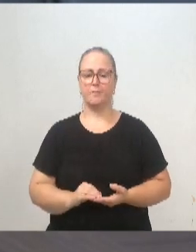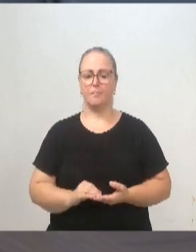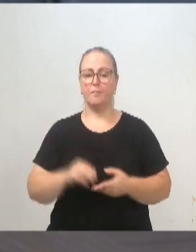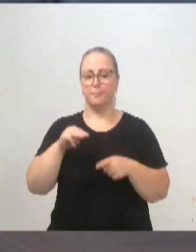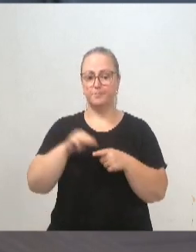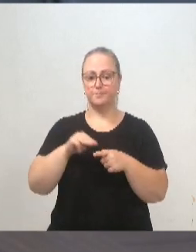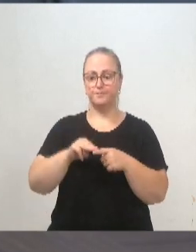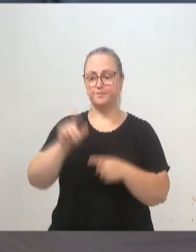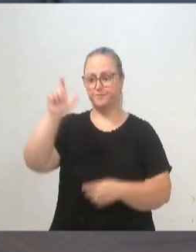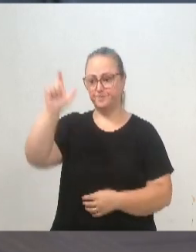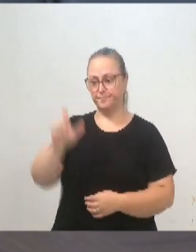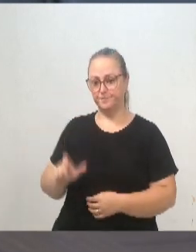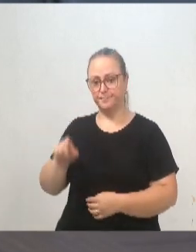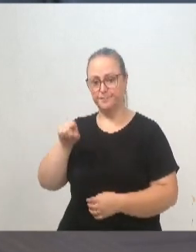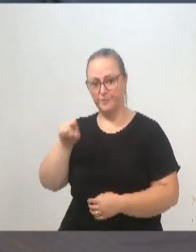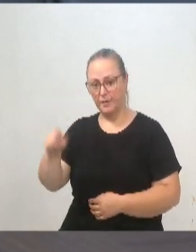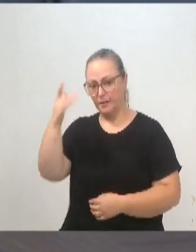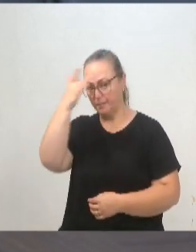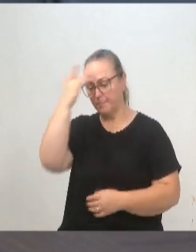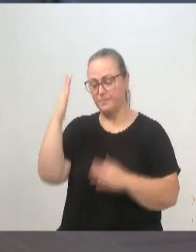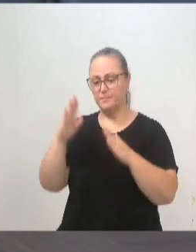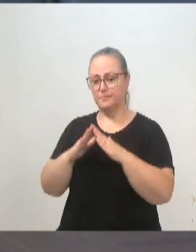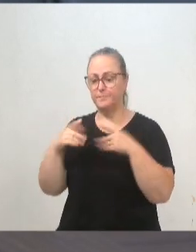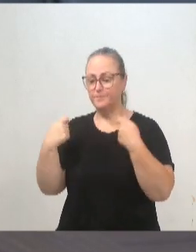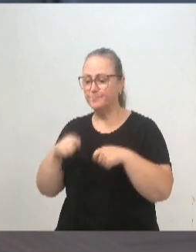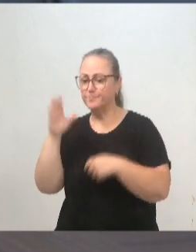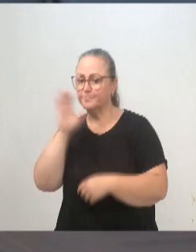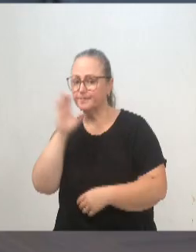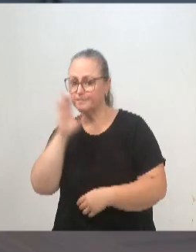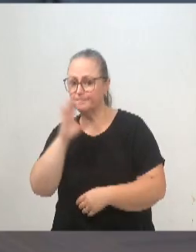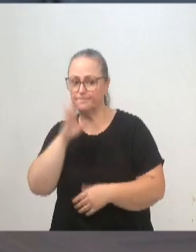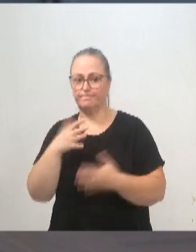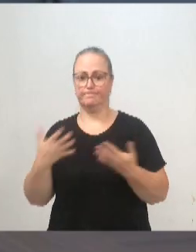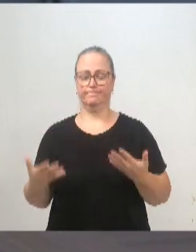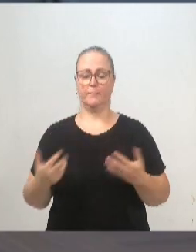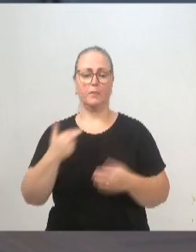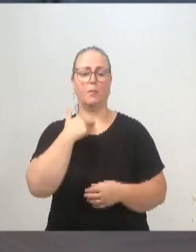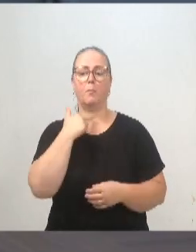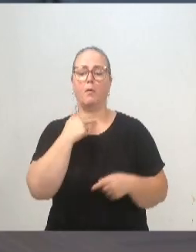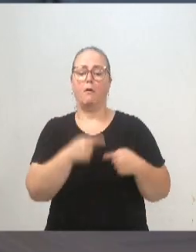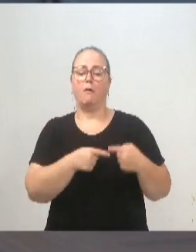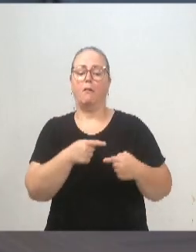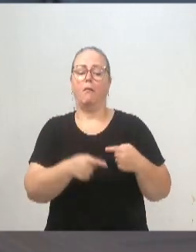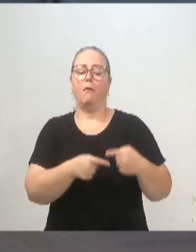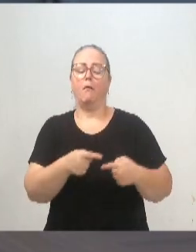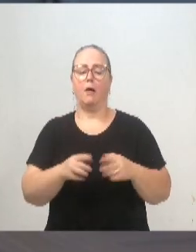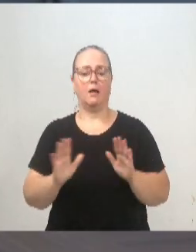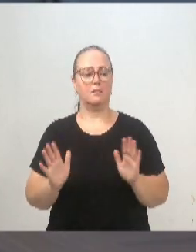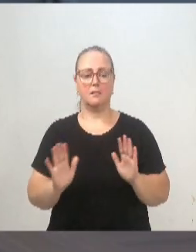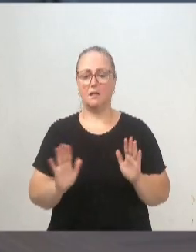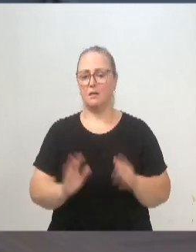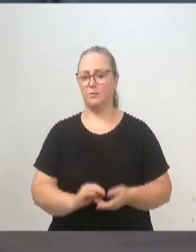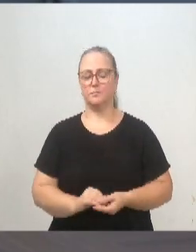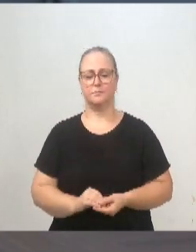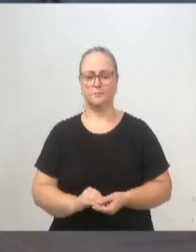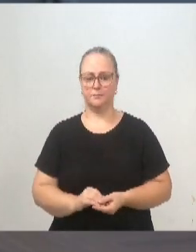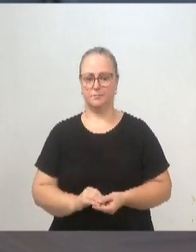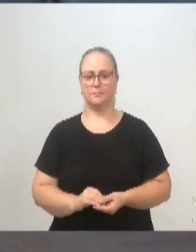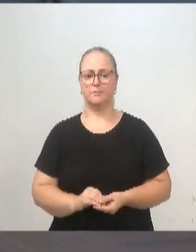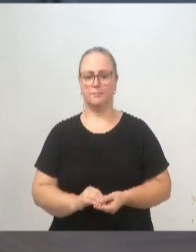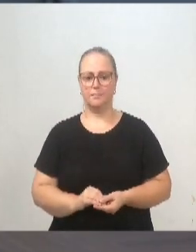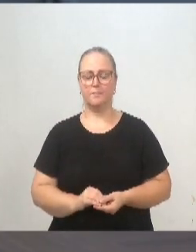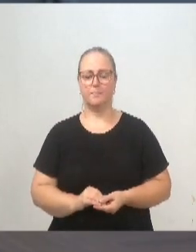munícipe precisa, e que nós entendemos, ele precisa de uma resposta que não pode se detrair no tempo, como a gente